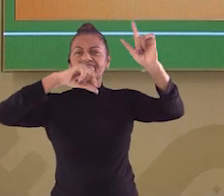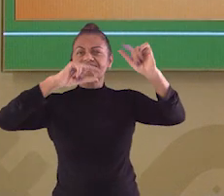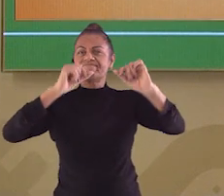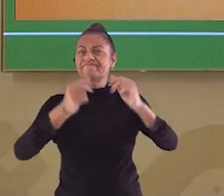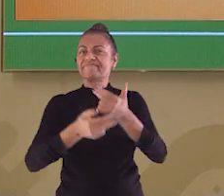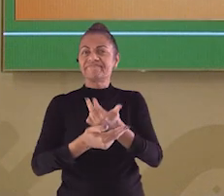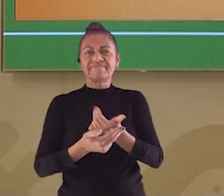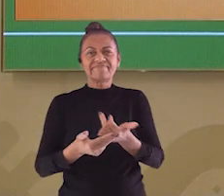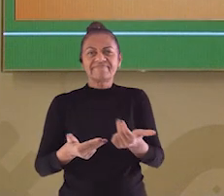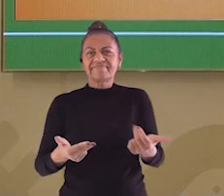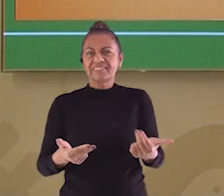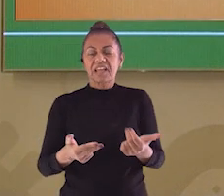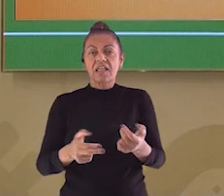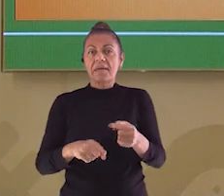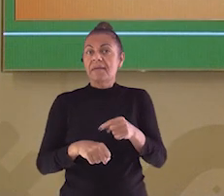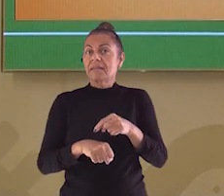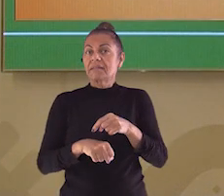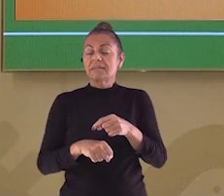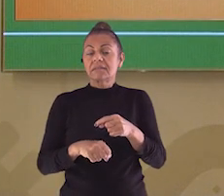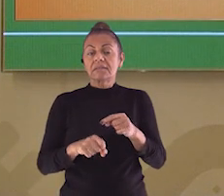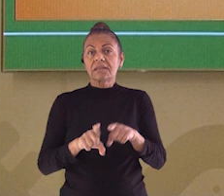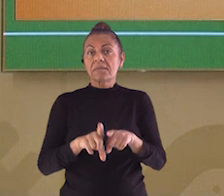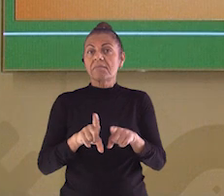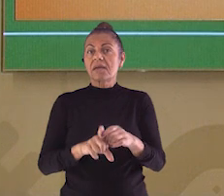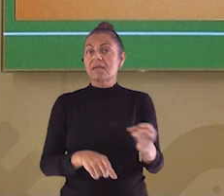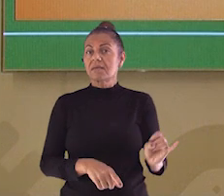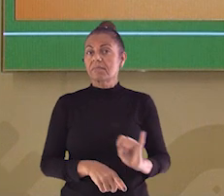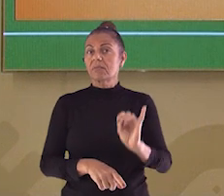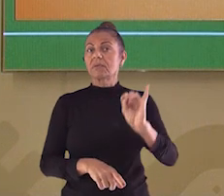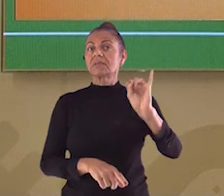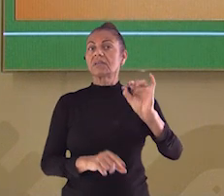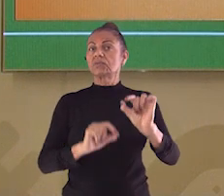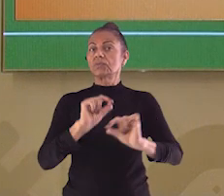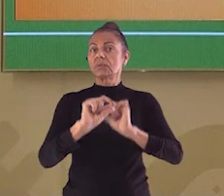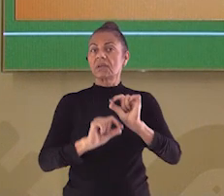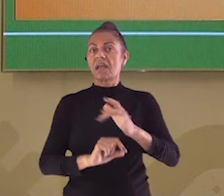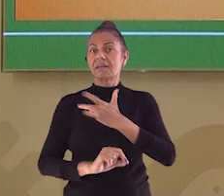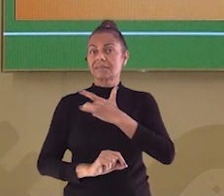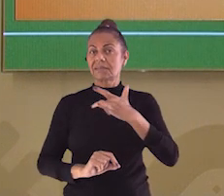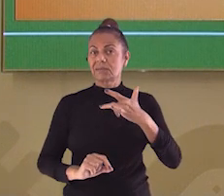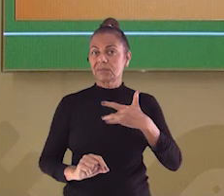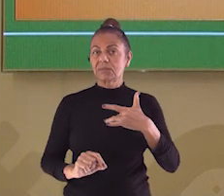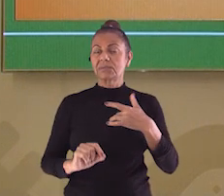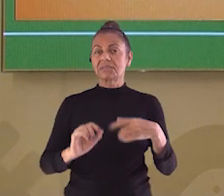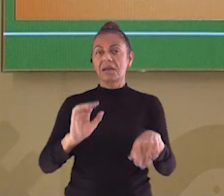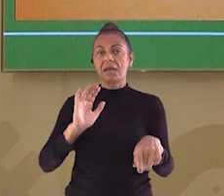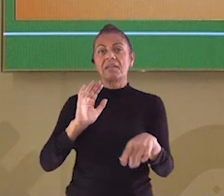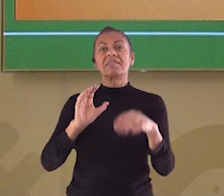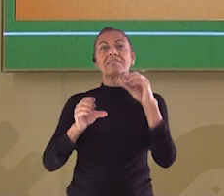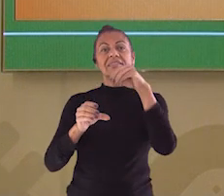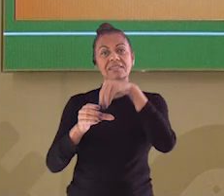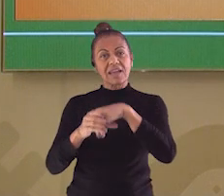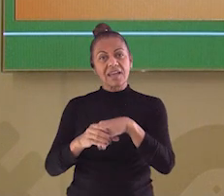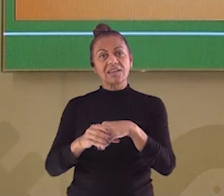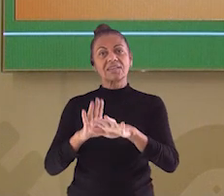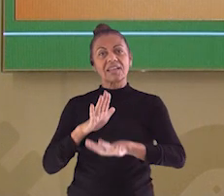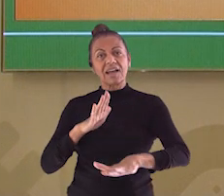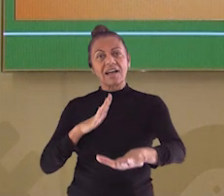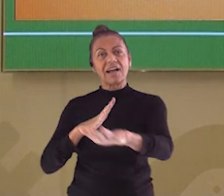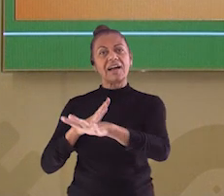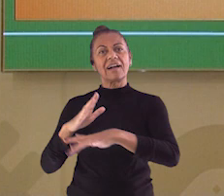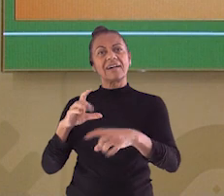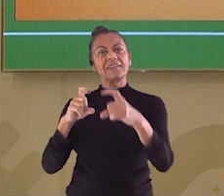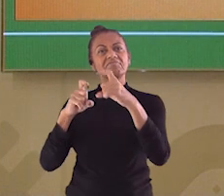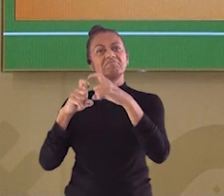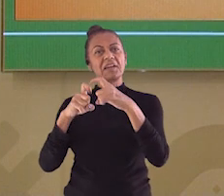tempo, também é inegável a sua importância para a saúde, na medicina, permitindo que as pessoas tenham